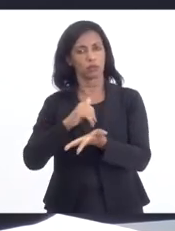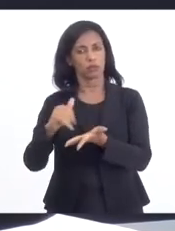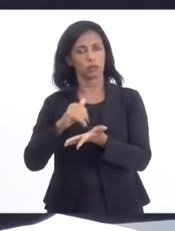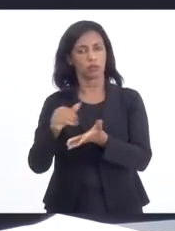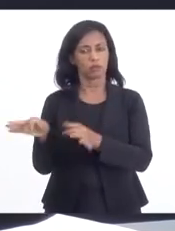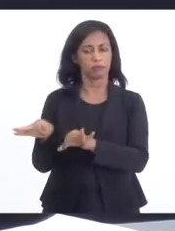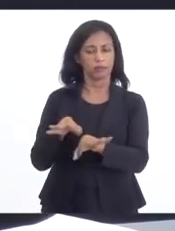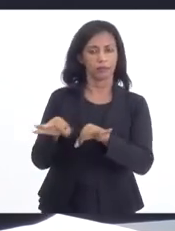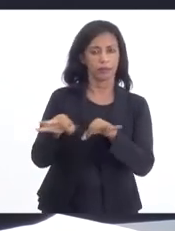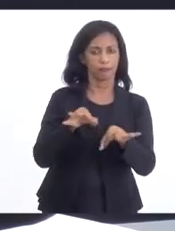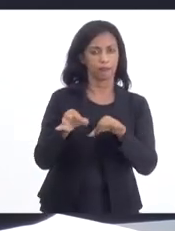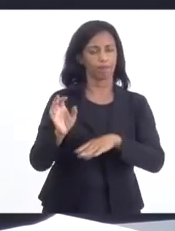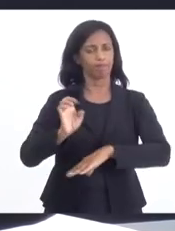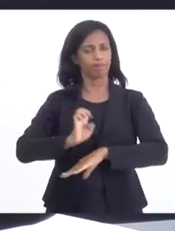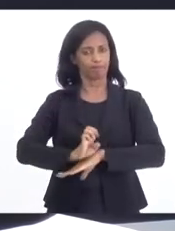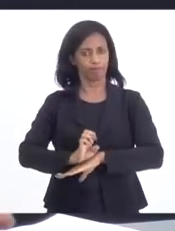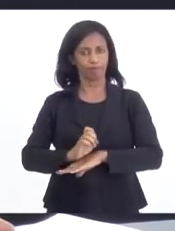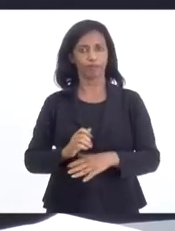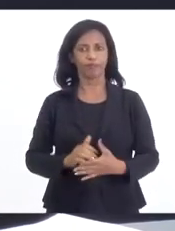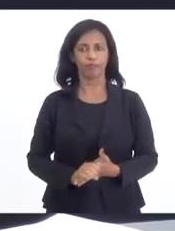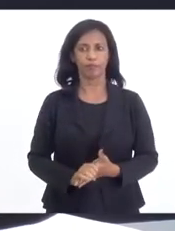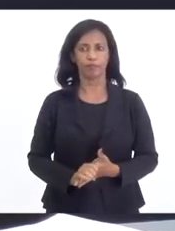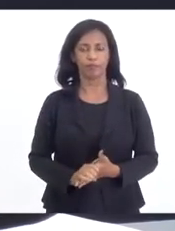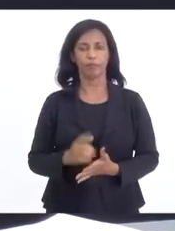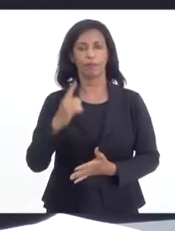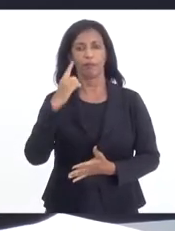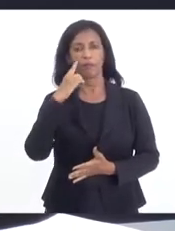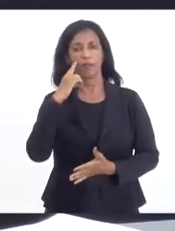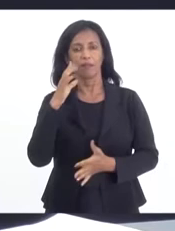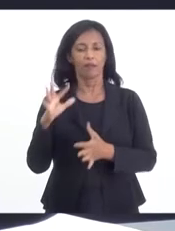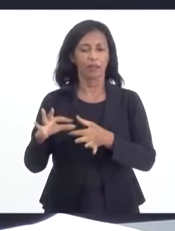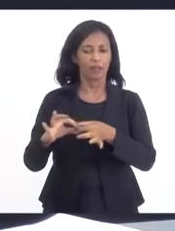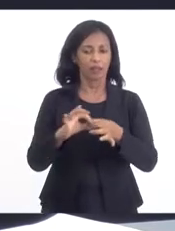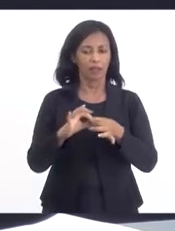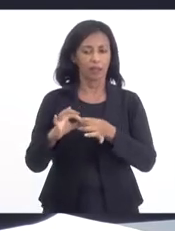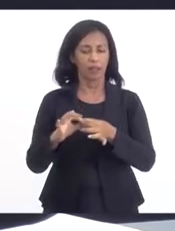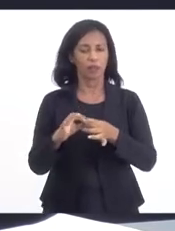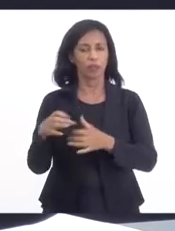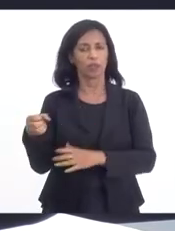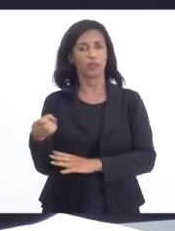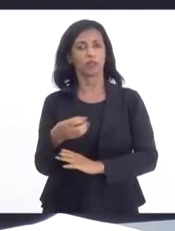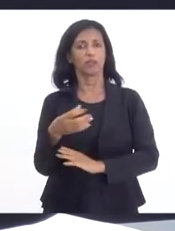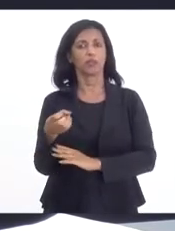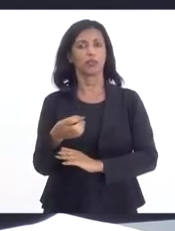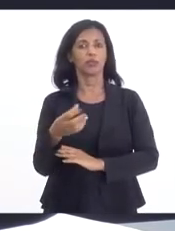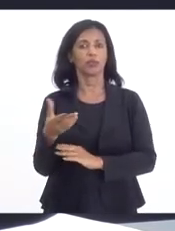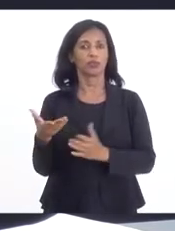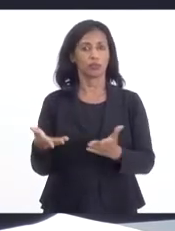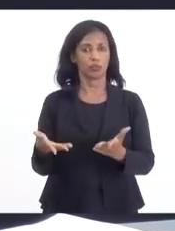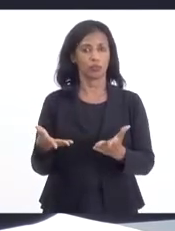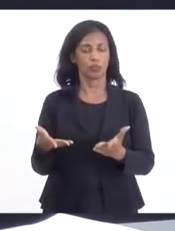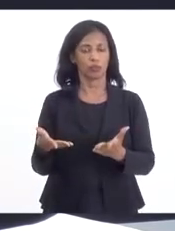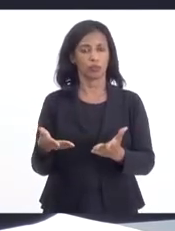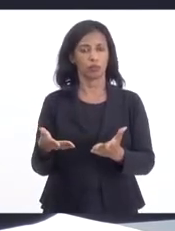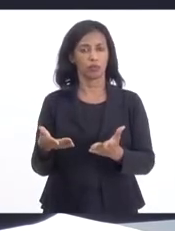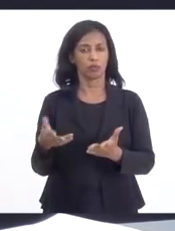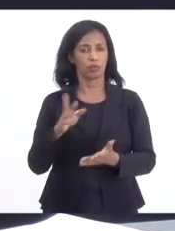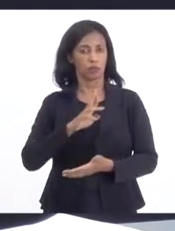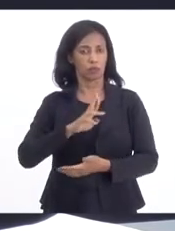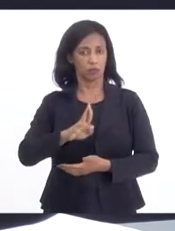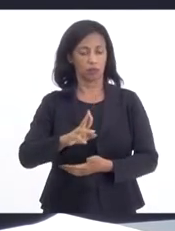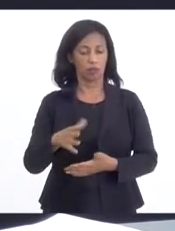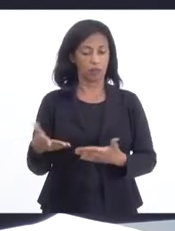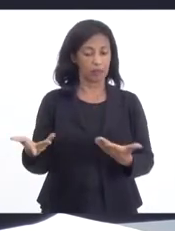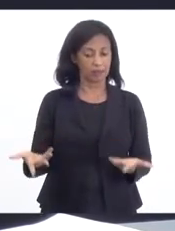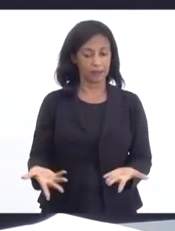de Planejamento do Estado para ver a harmonia nessas novas previsões.